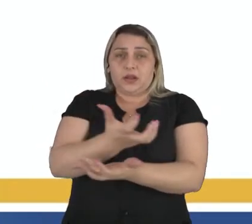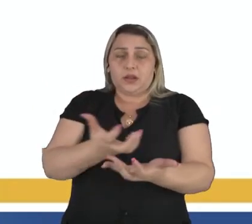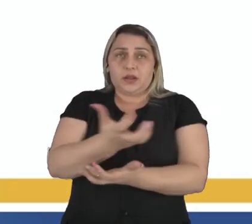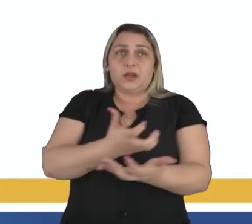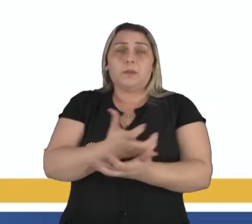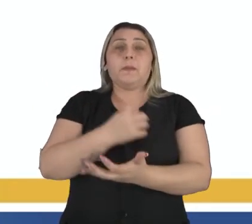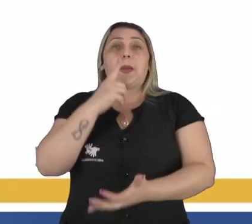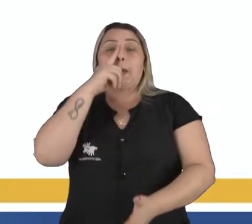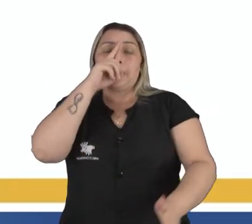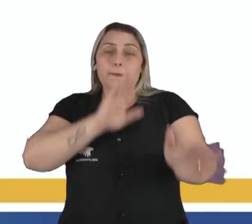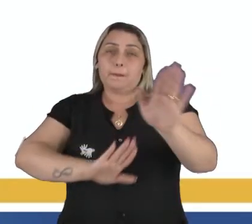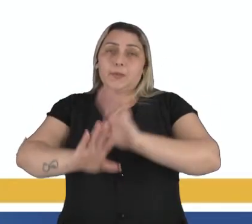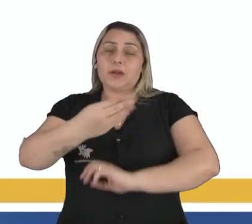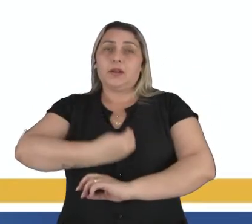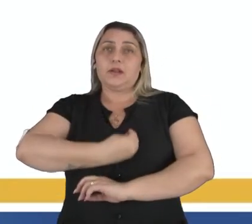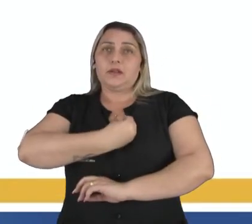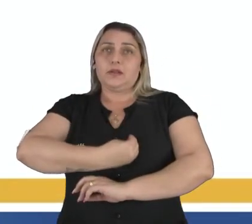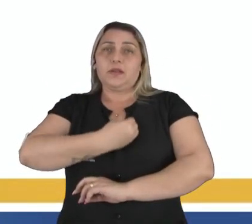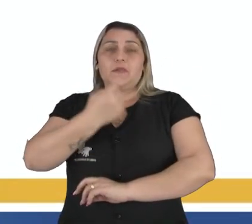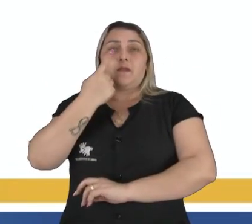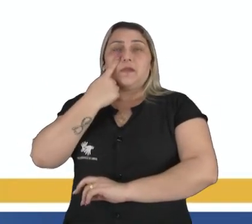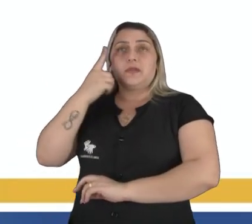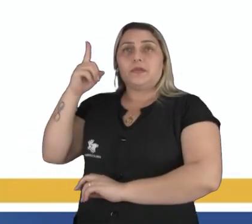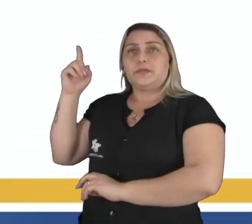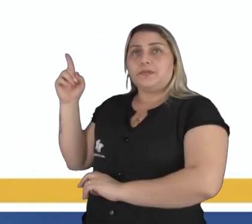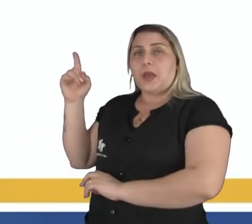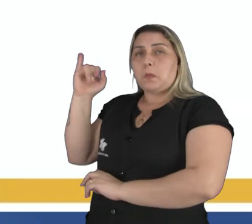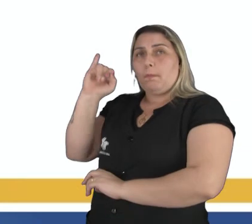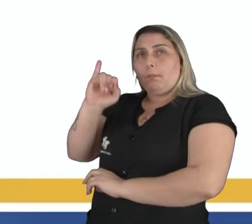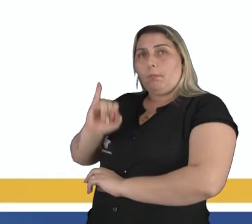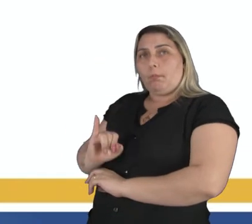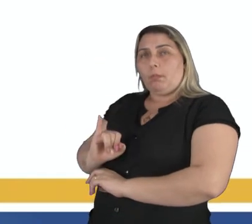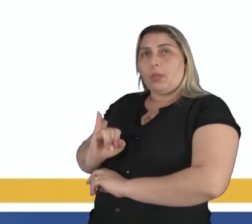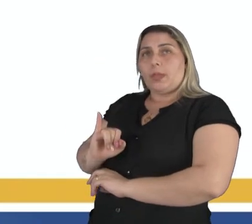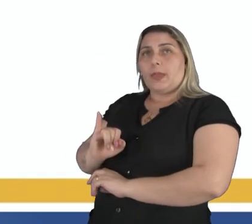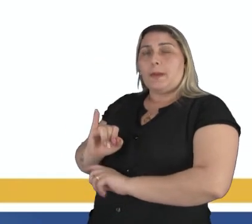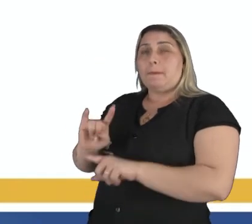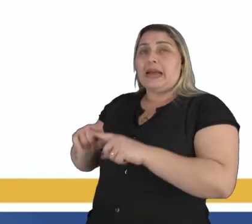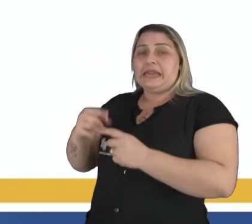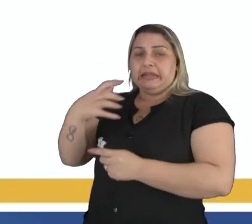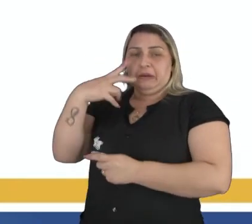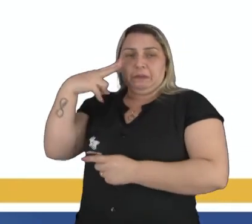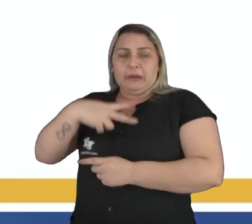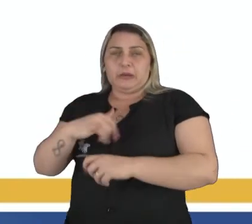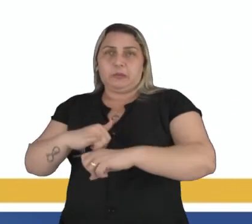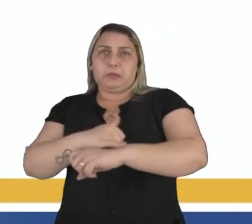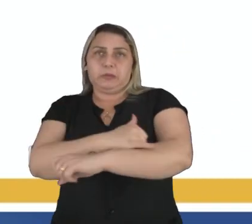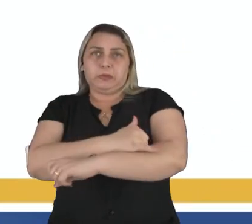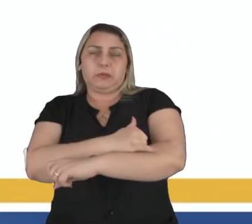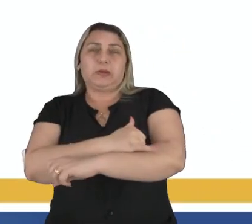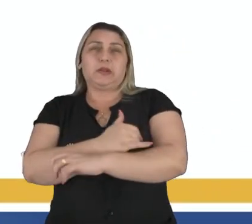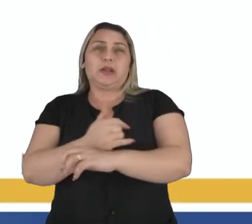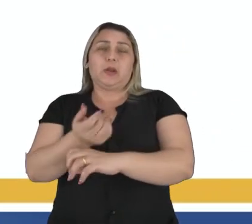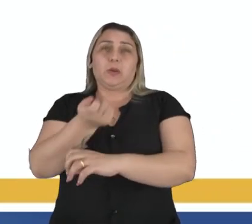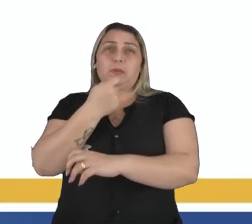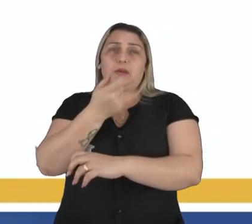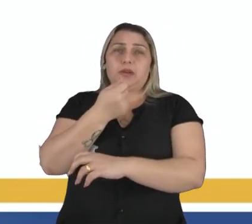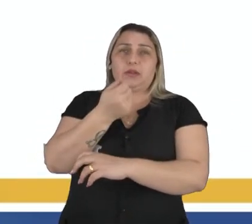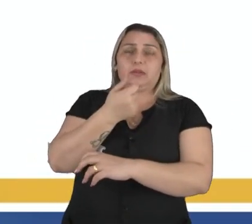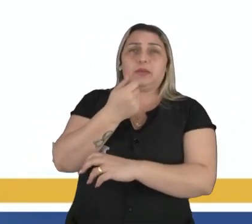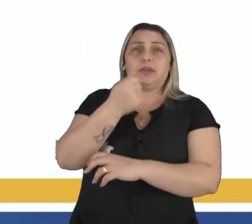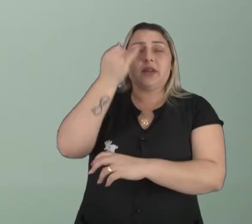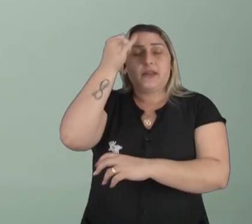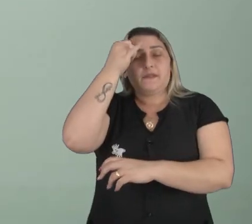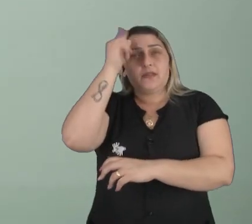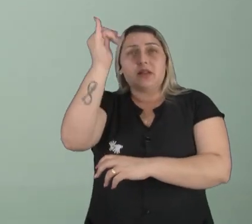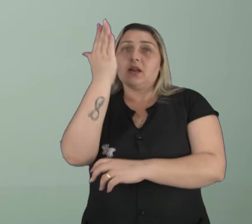imagem onde tem uma pessoa aí anorexa nela Ela é magra mas se sente super gorda e aí recorre a remédio